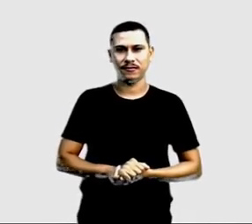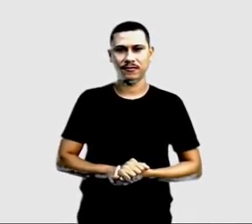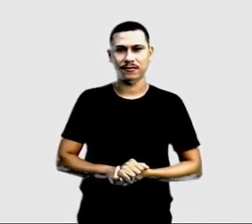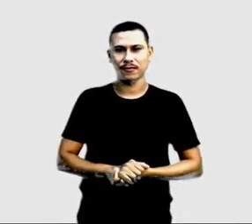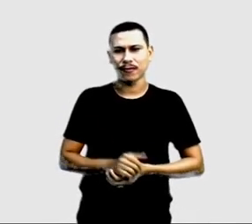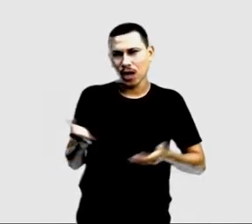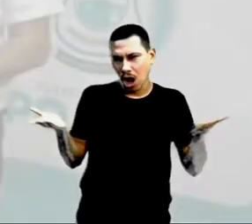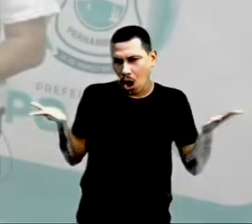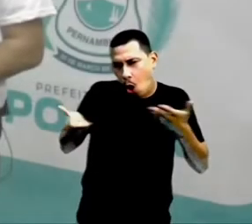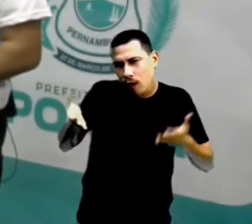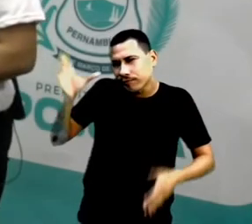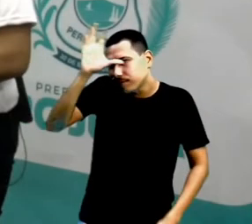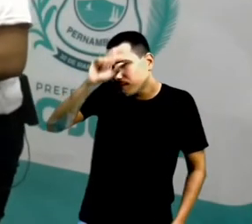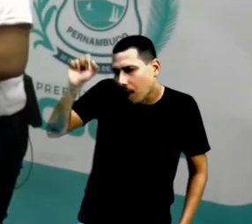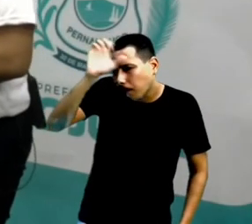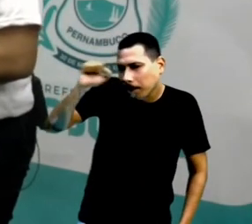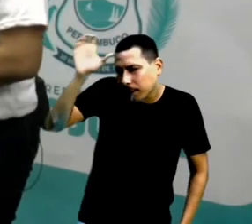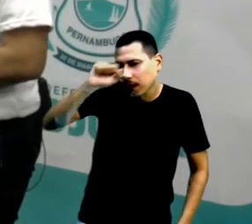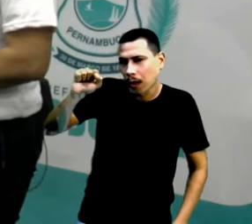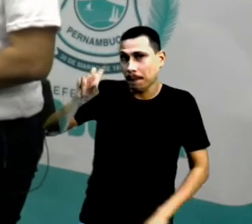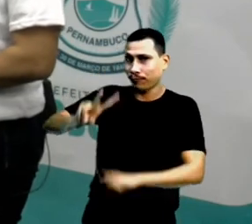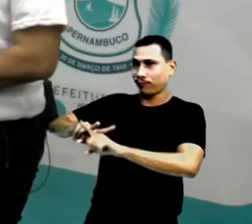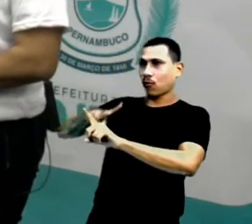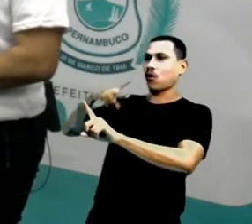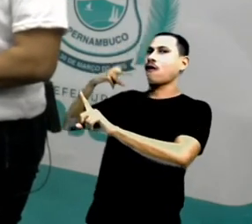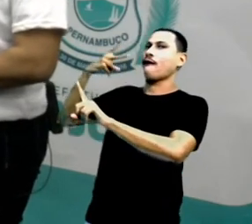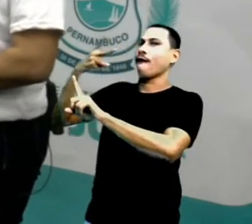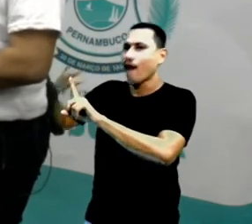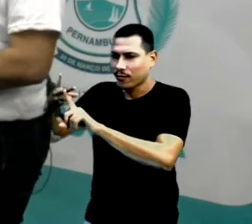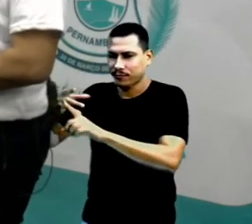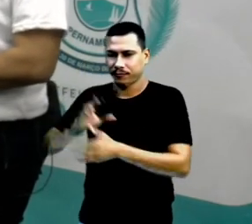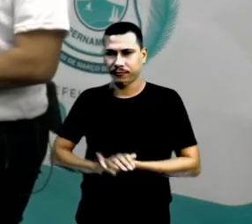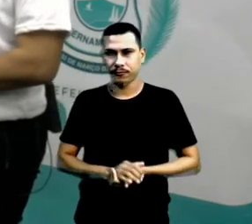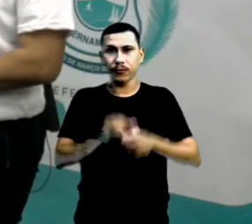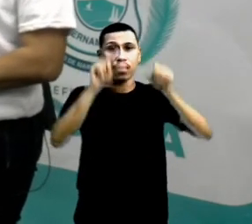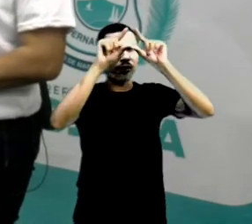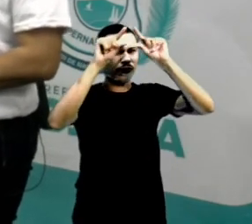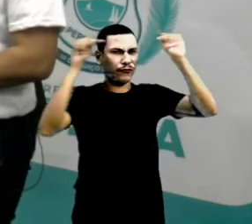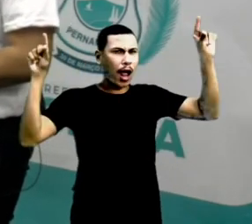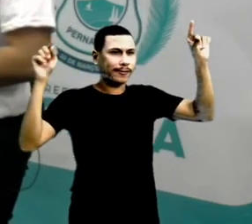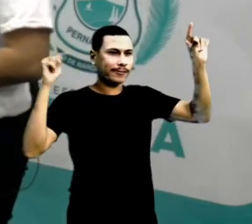Vamos aprofundar mais um pouco. Na frase,